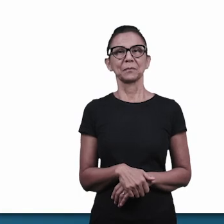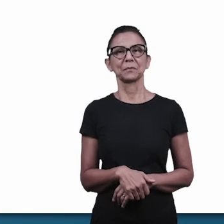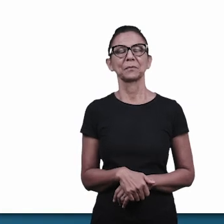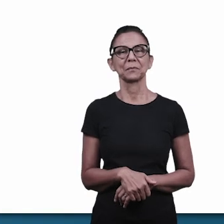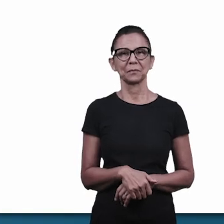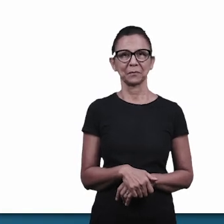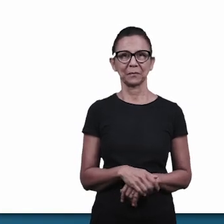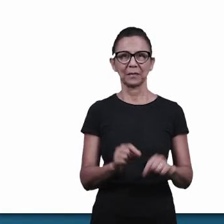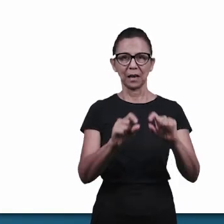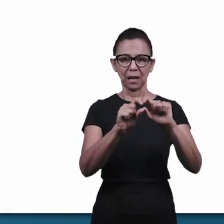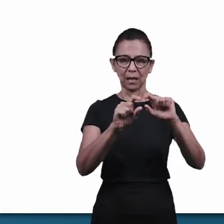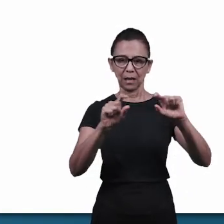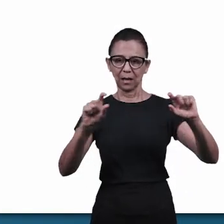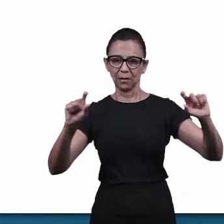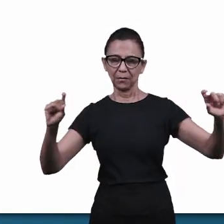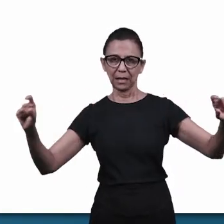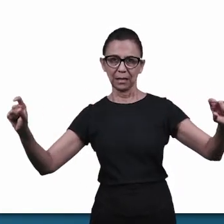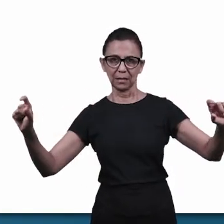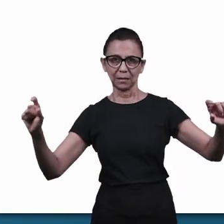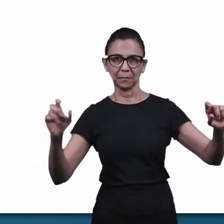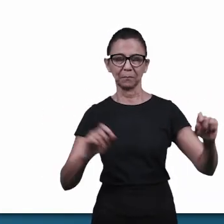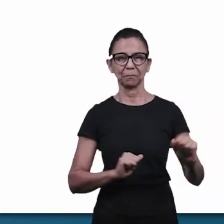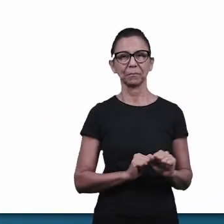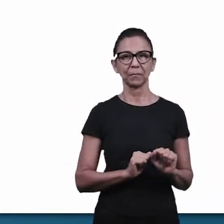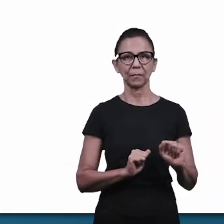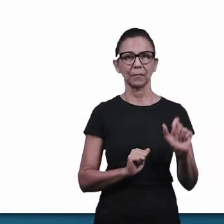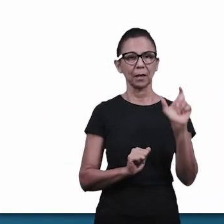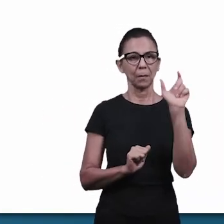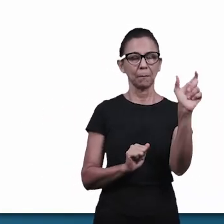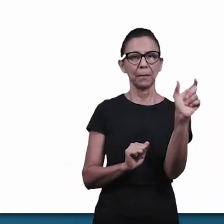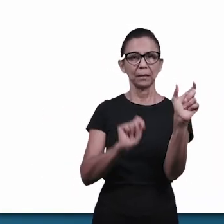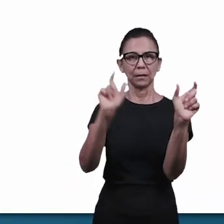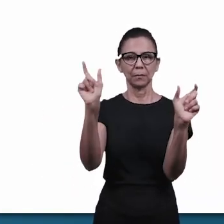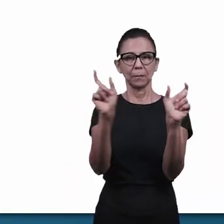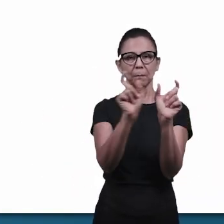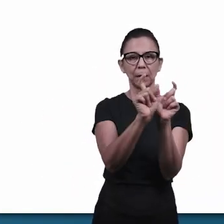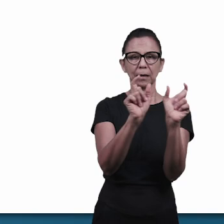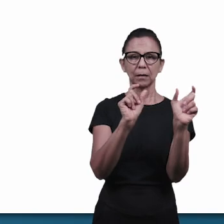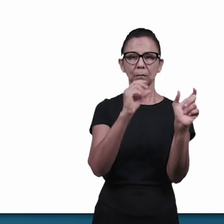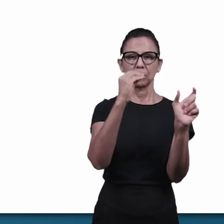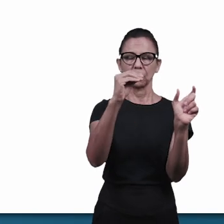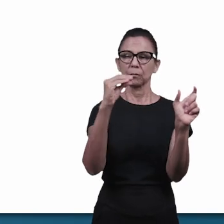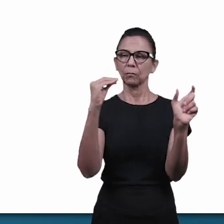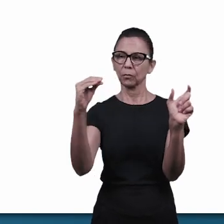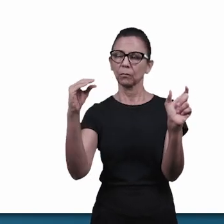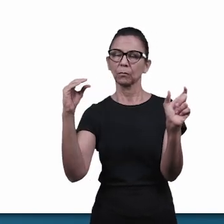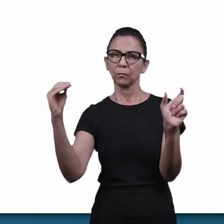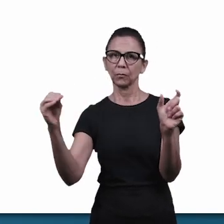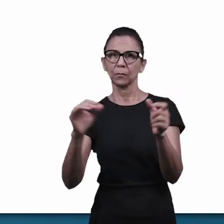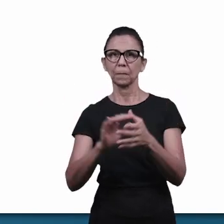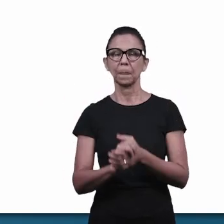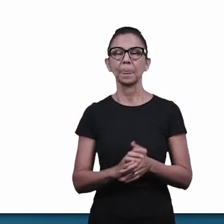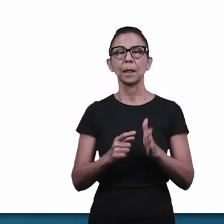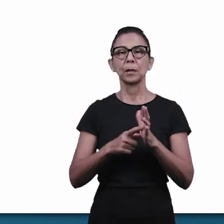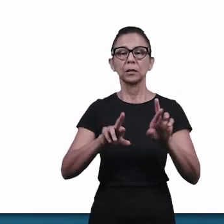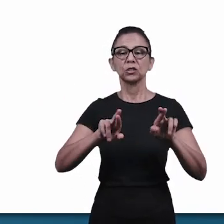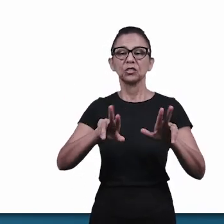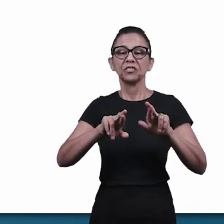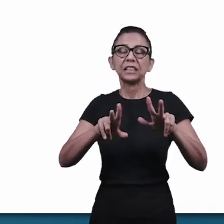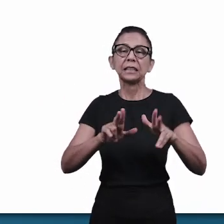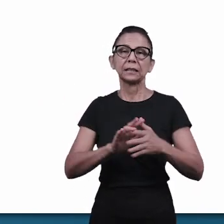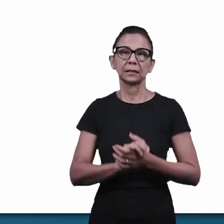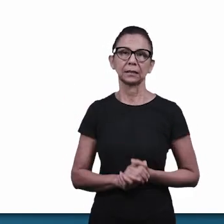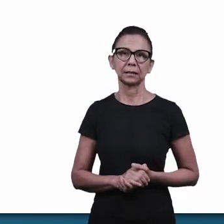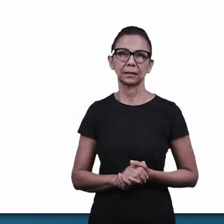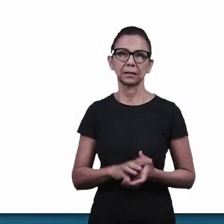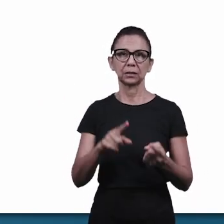complete as palavras abaixo para fazer uma diferença entre rejeição e salvação. Então